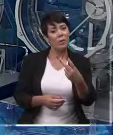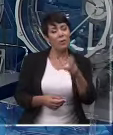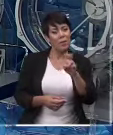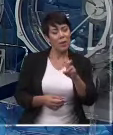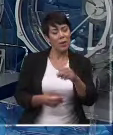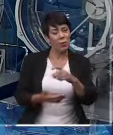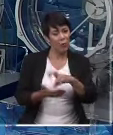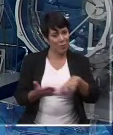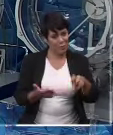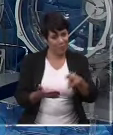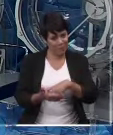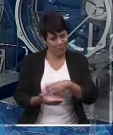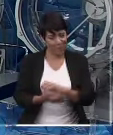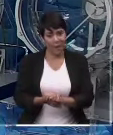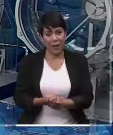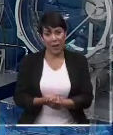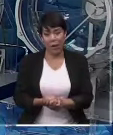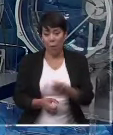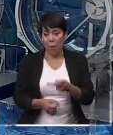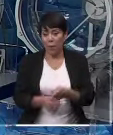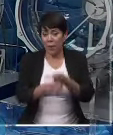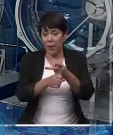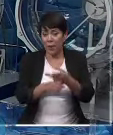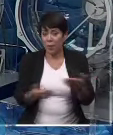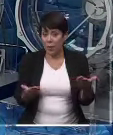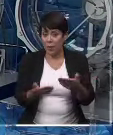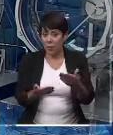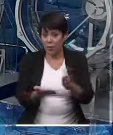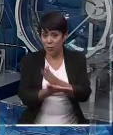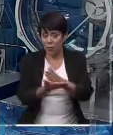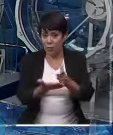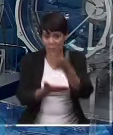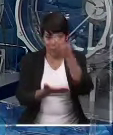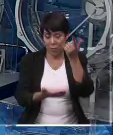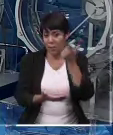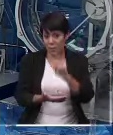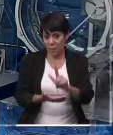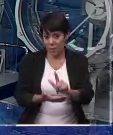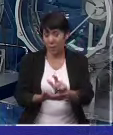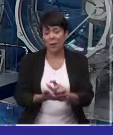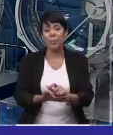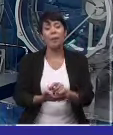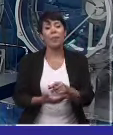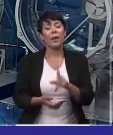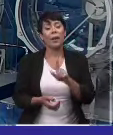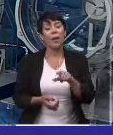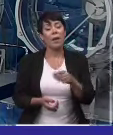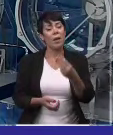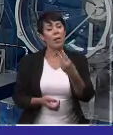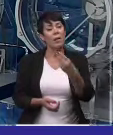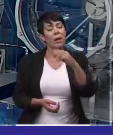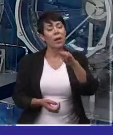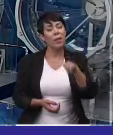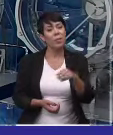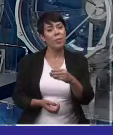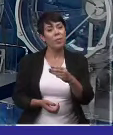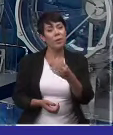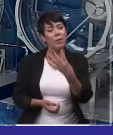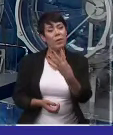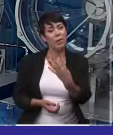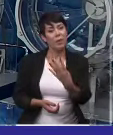5.225 da Quina. O valor a ser distribuído entre os acertadores dos cinco números será de